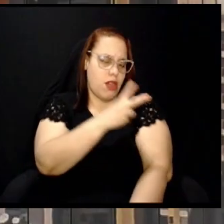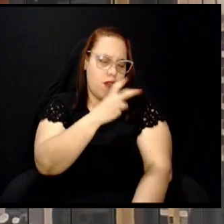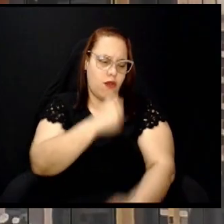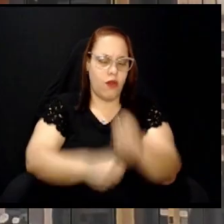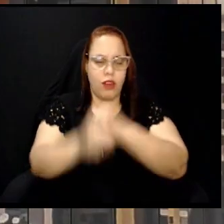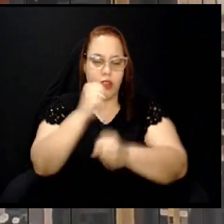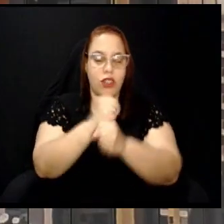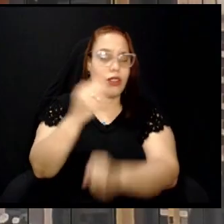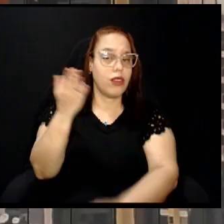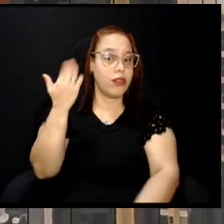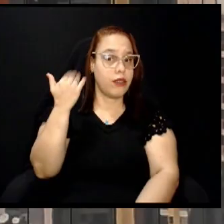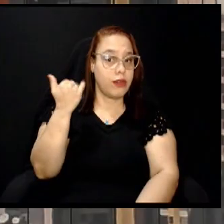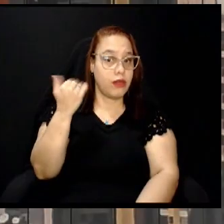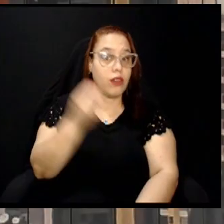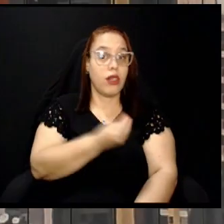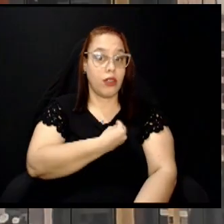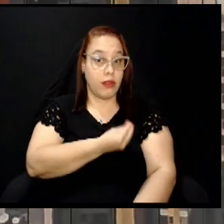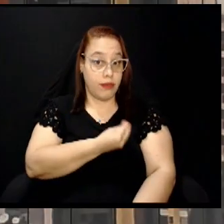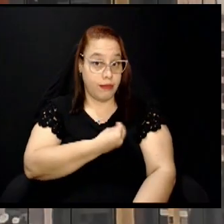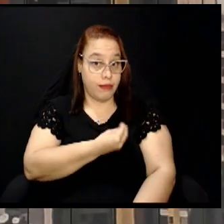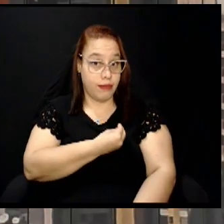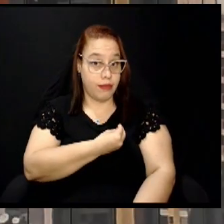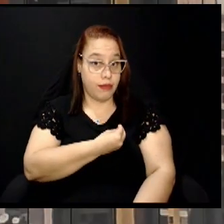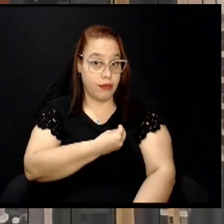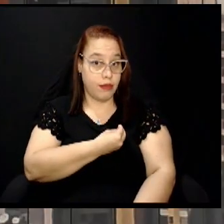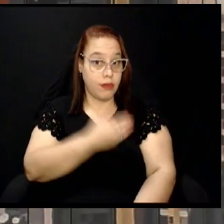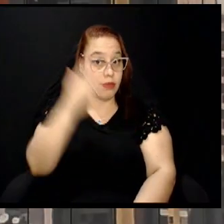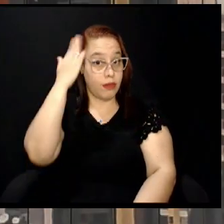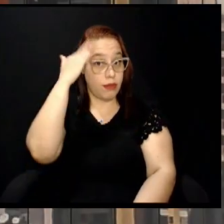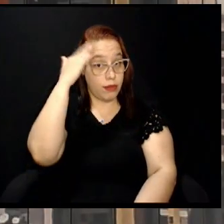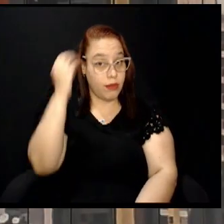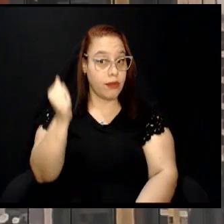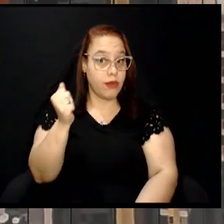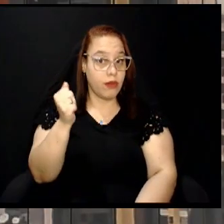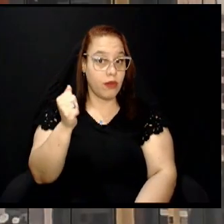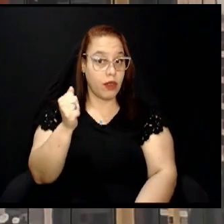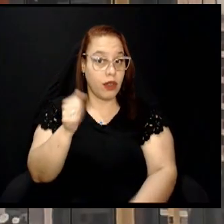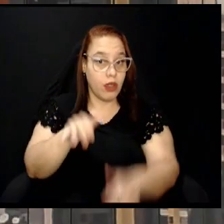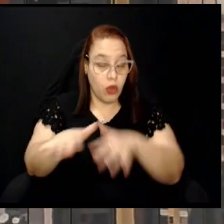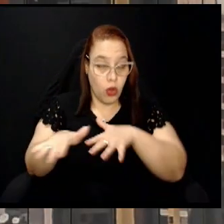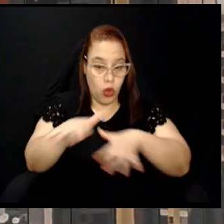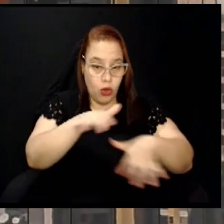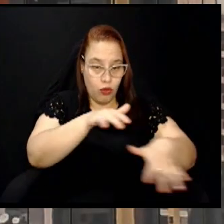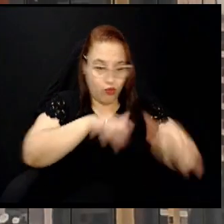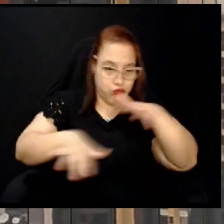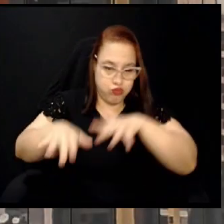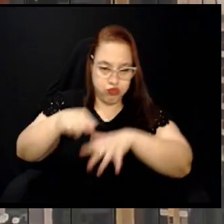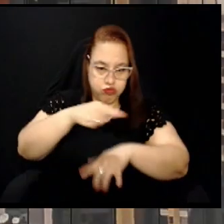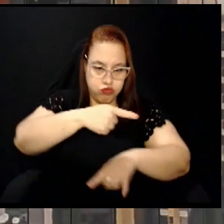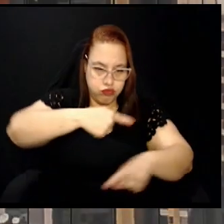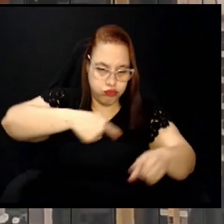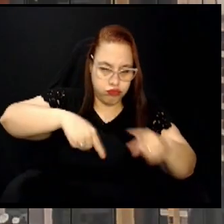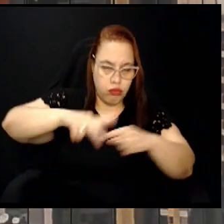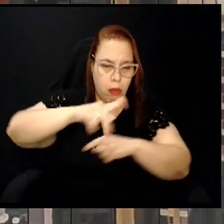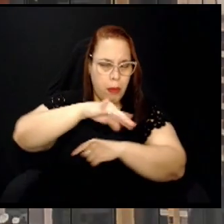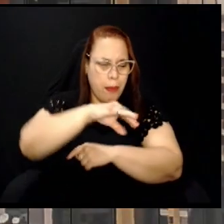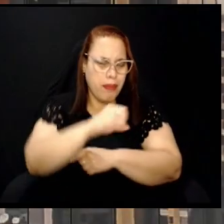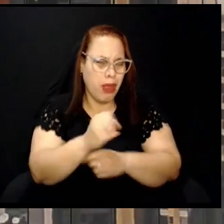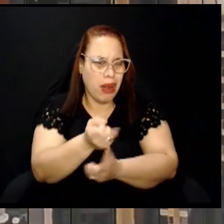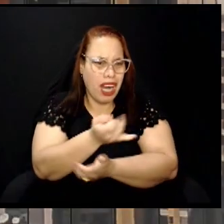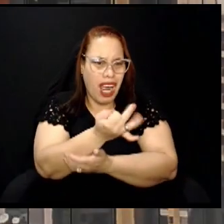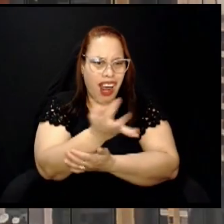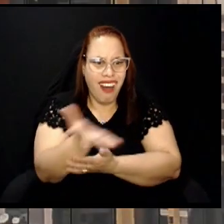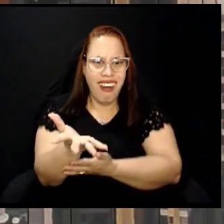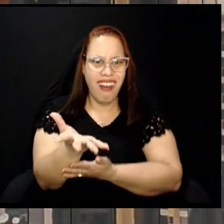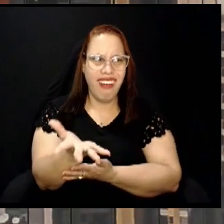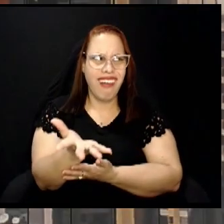anos atrás. Ele estava vivo, e aí eu fui saber que acontecia esses desvios de rota, né, Pido? Mas essa quantidade